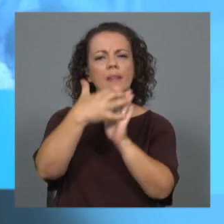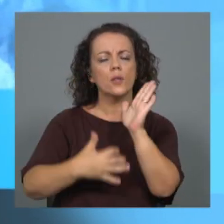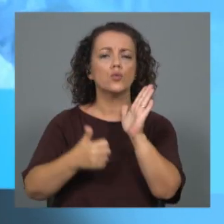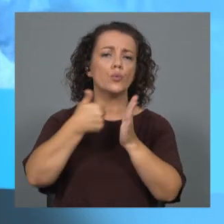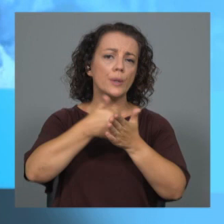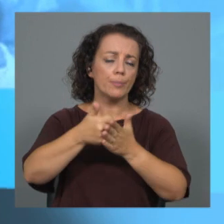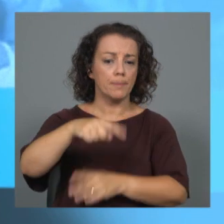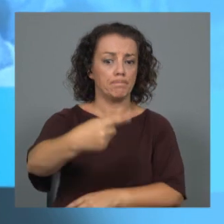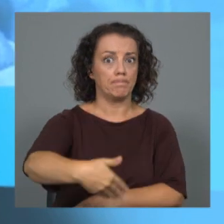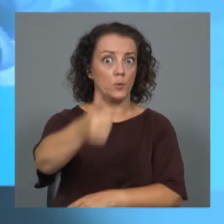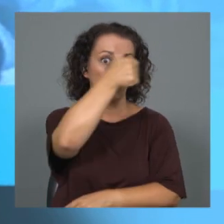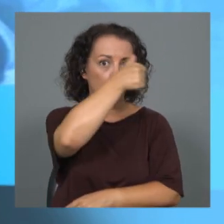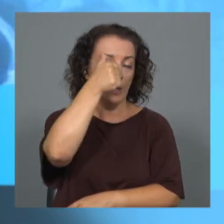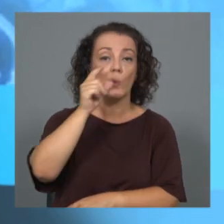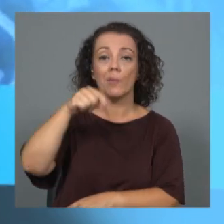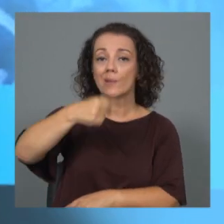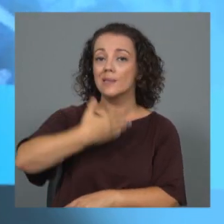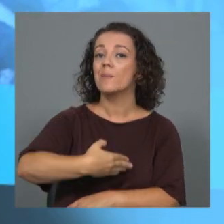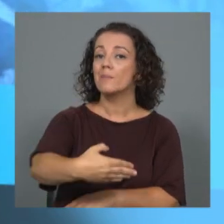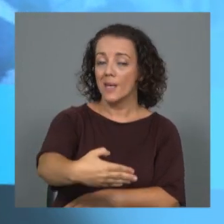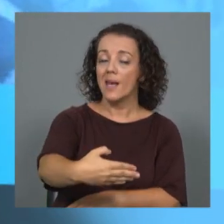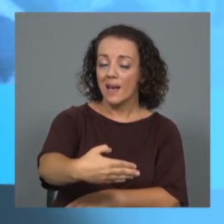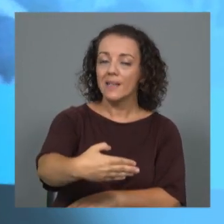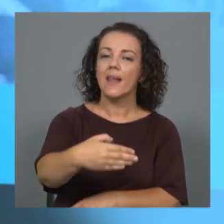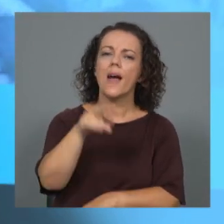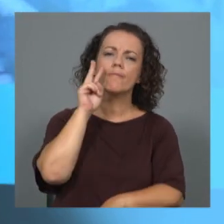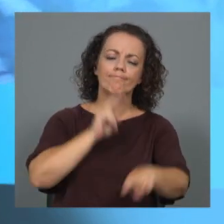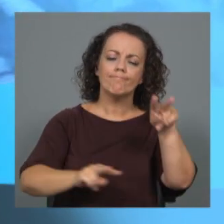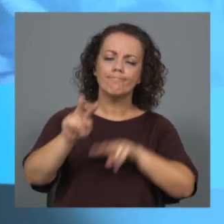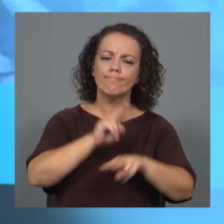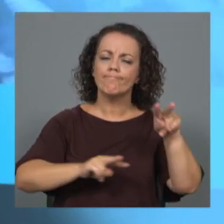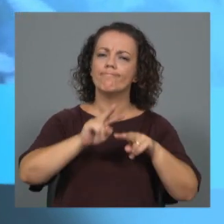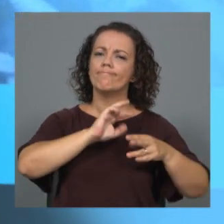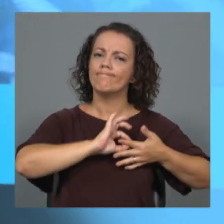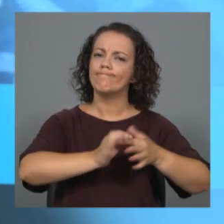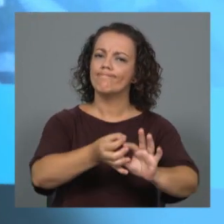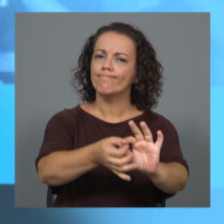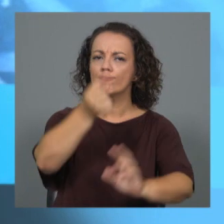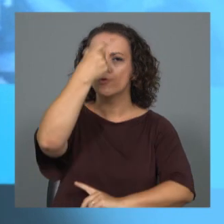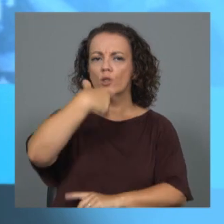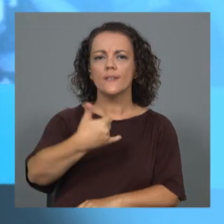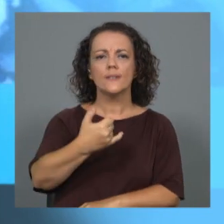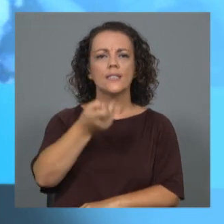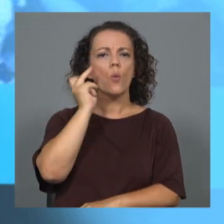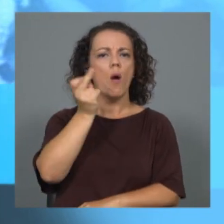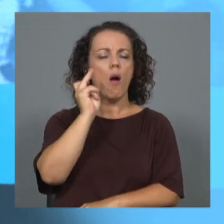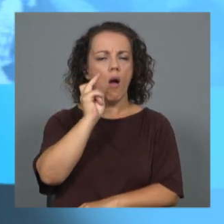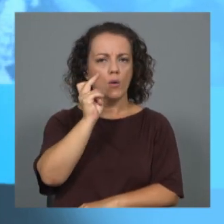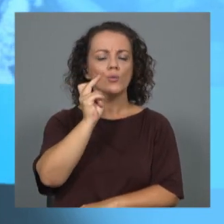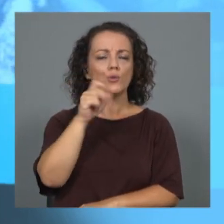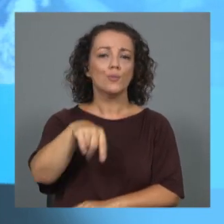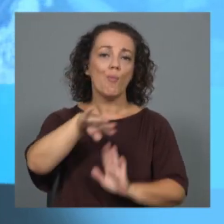e nesta semana em que olhamos esse percurso de 25 anos da presença do